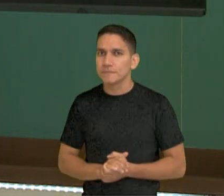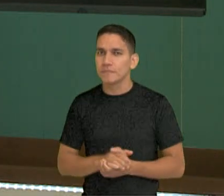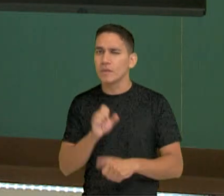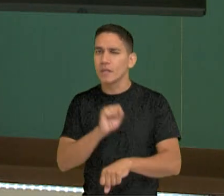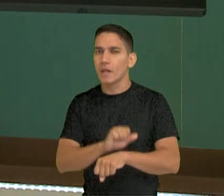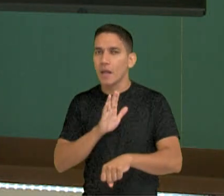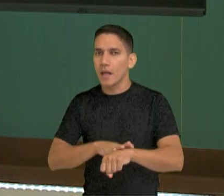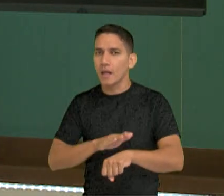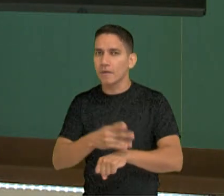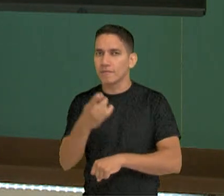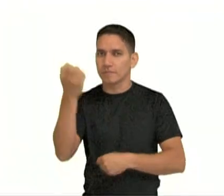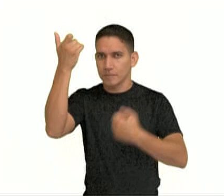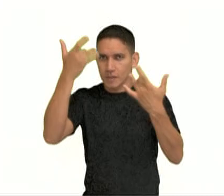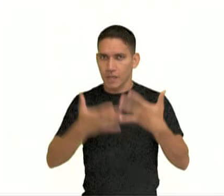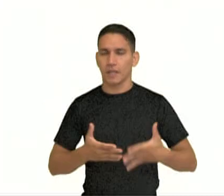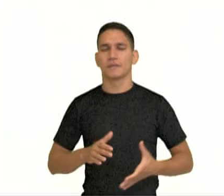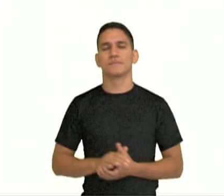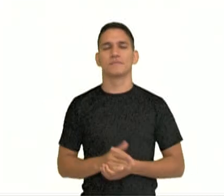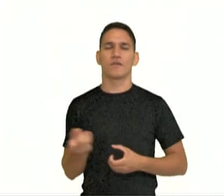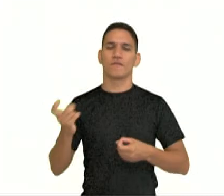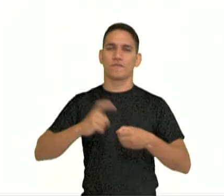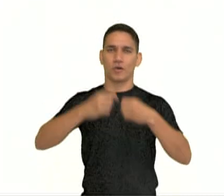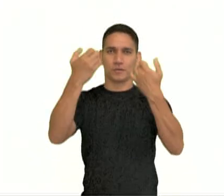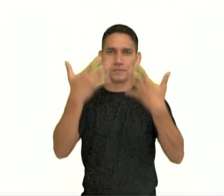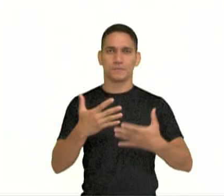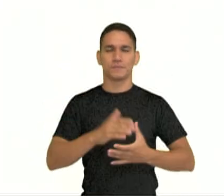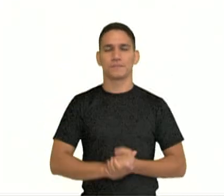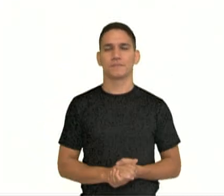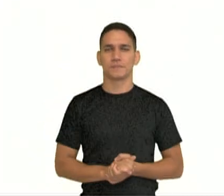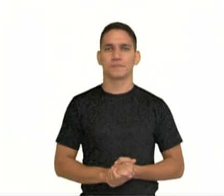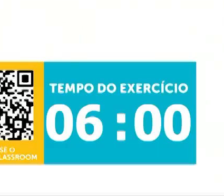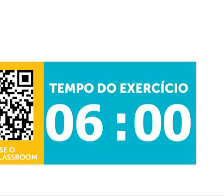Um tempinho para vocês pensarem, a gente já volta para fazer a discussão.